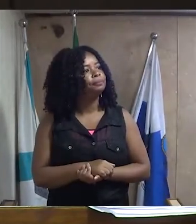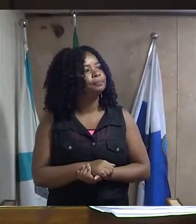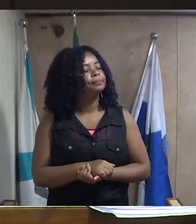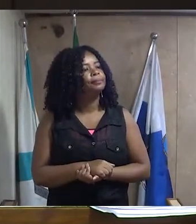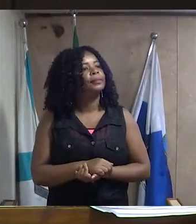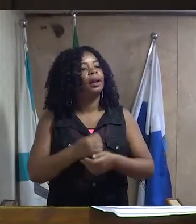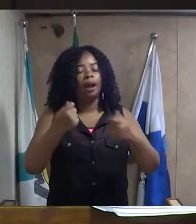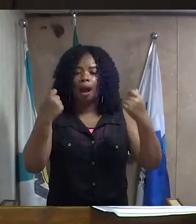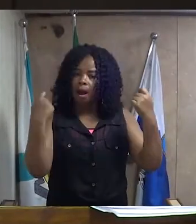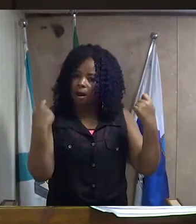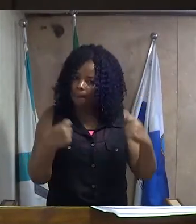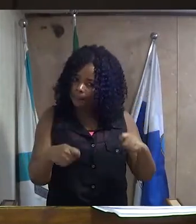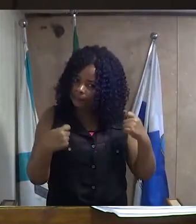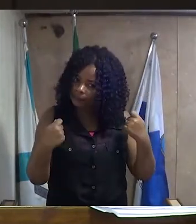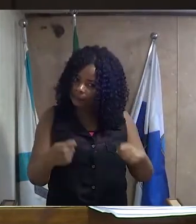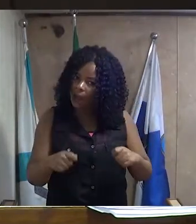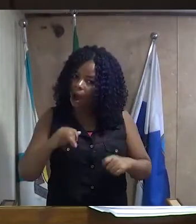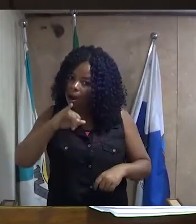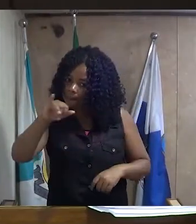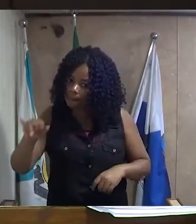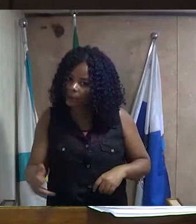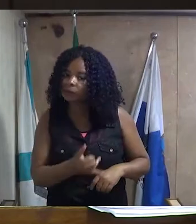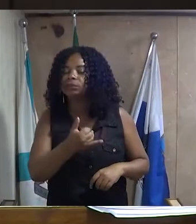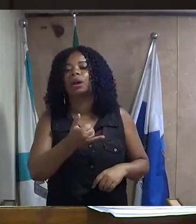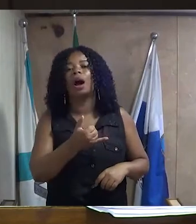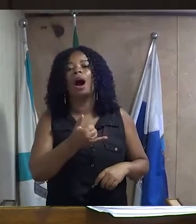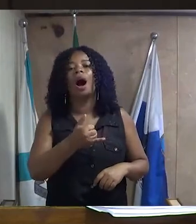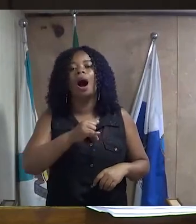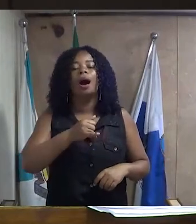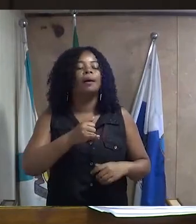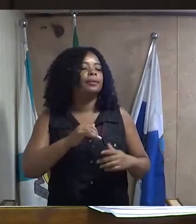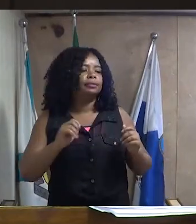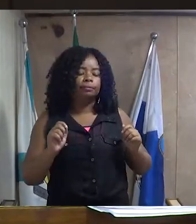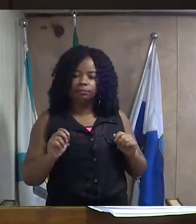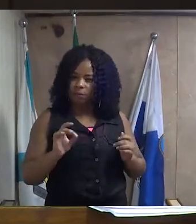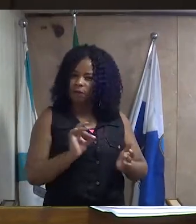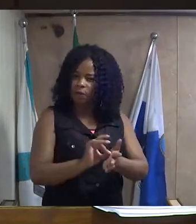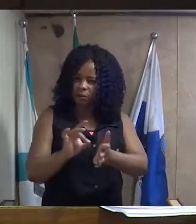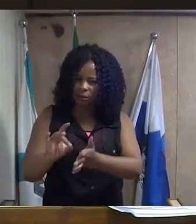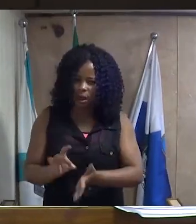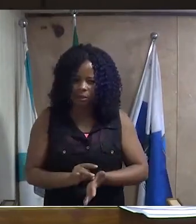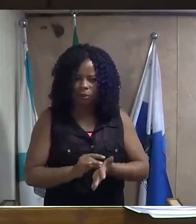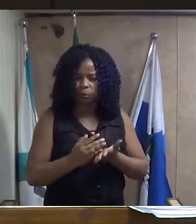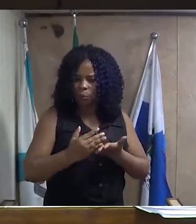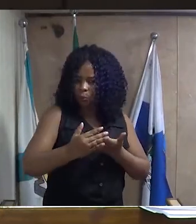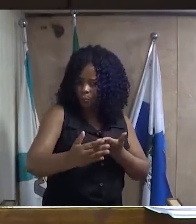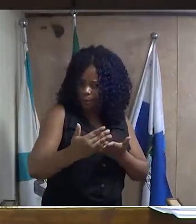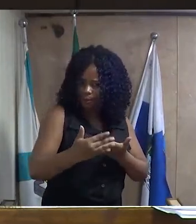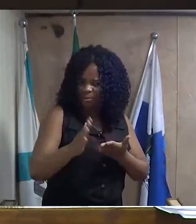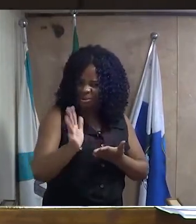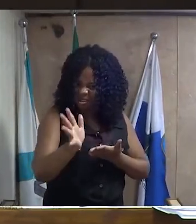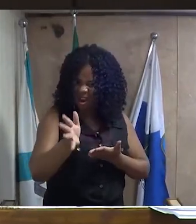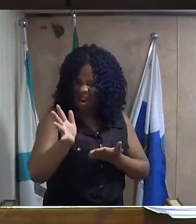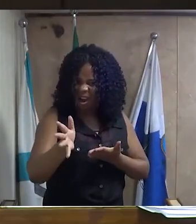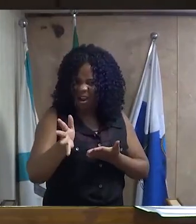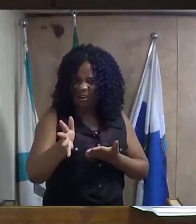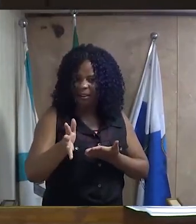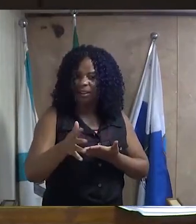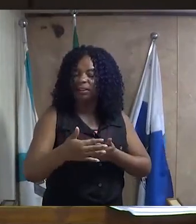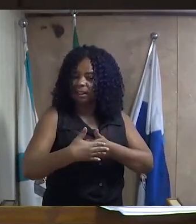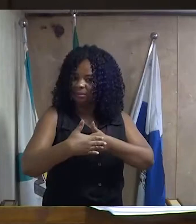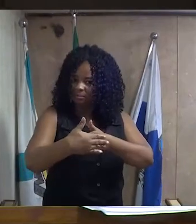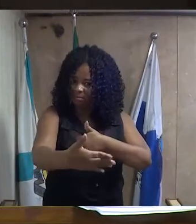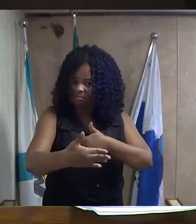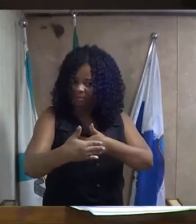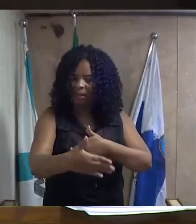é necessário aproveitarmos essa oportunidade. E já no início dessa nova